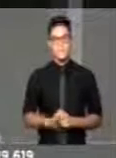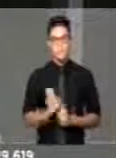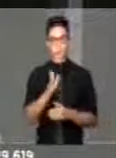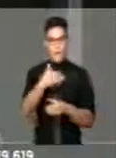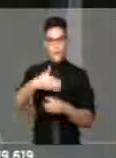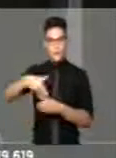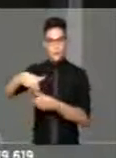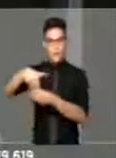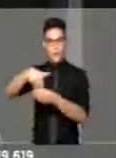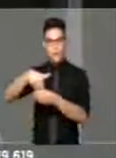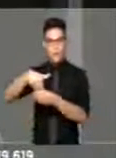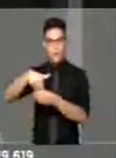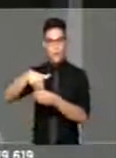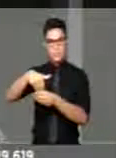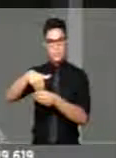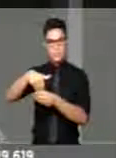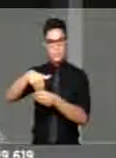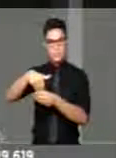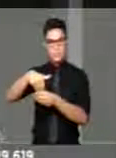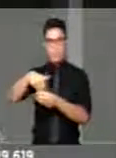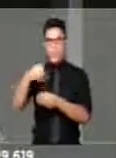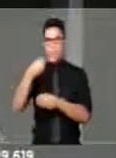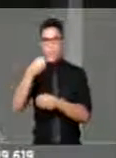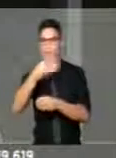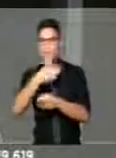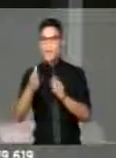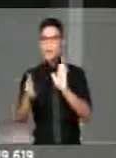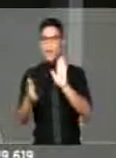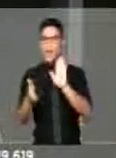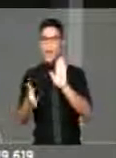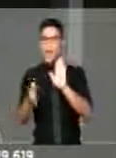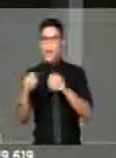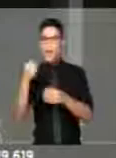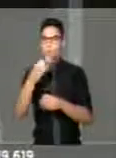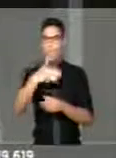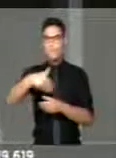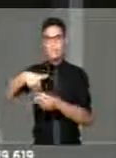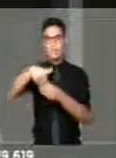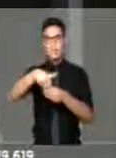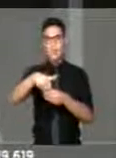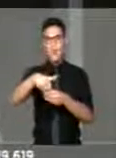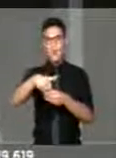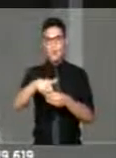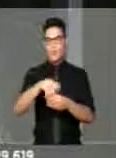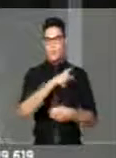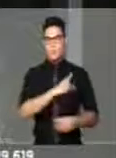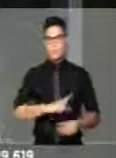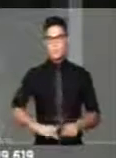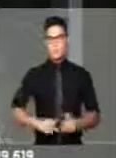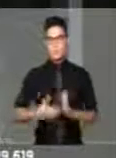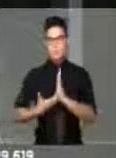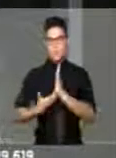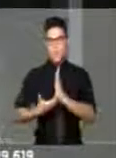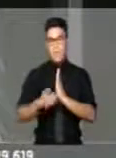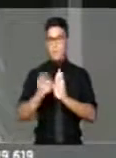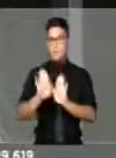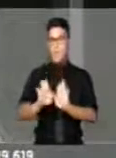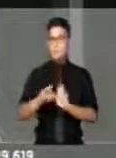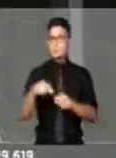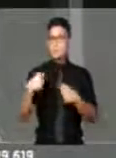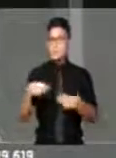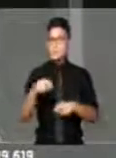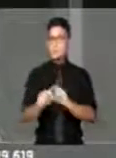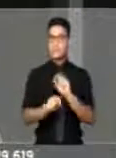Votar uma nova eleição de presidente da Câmara sem que a gente tenha